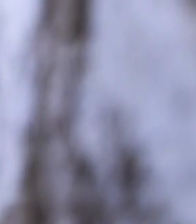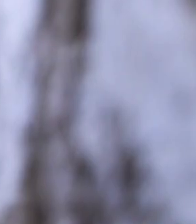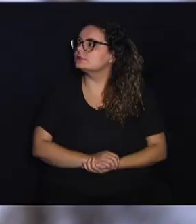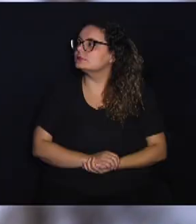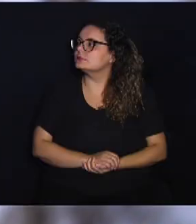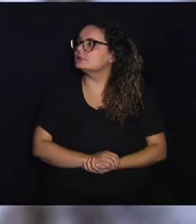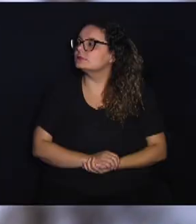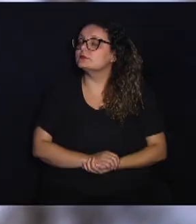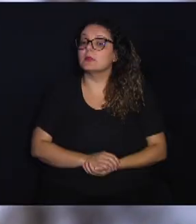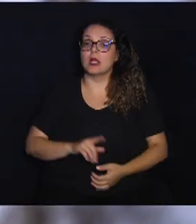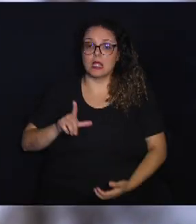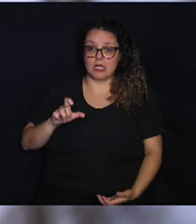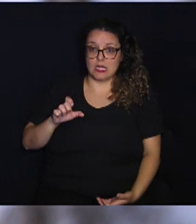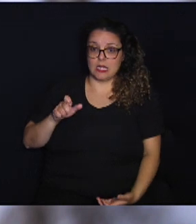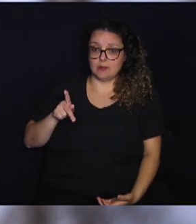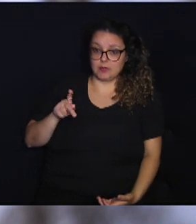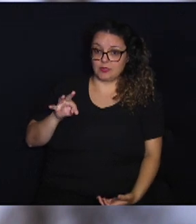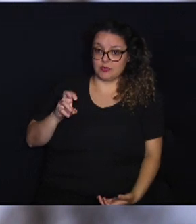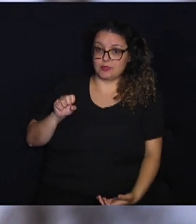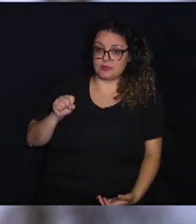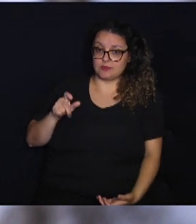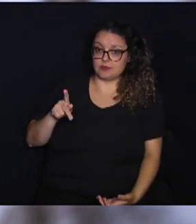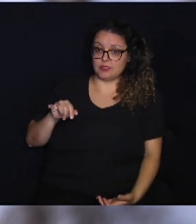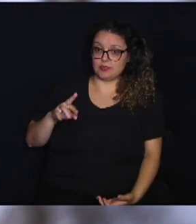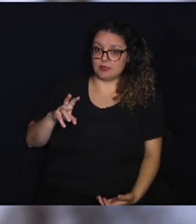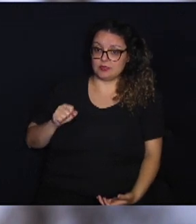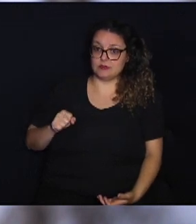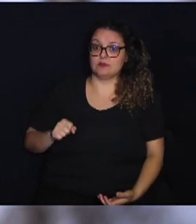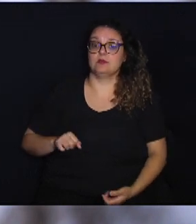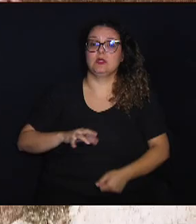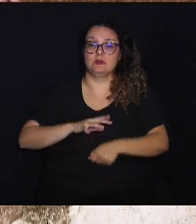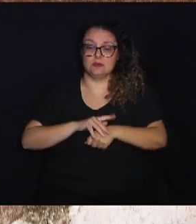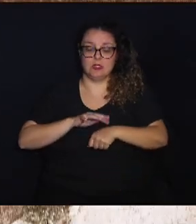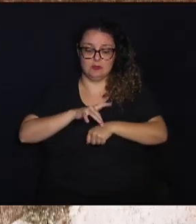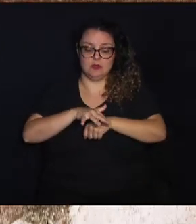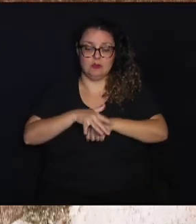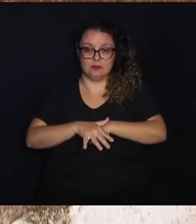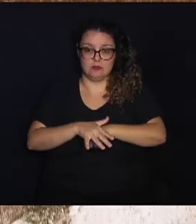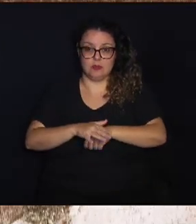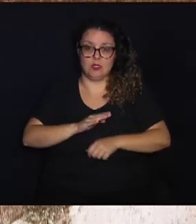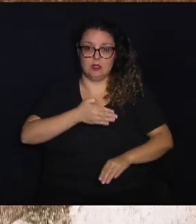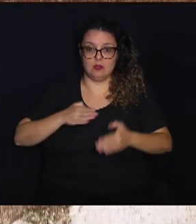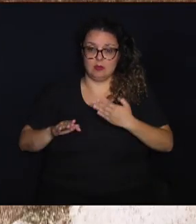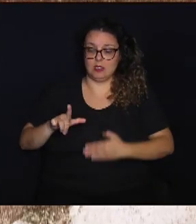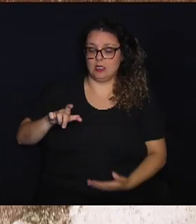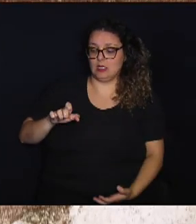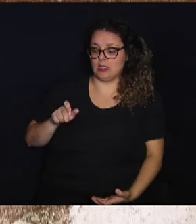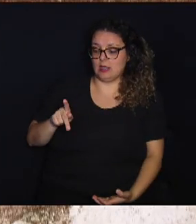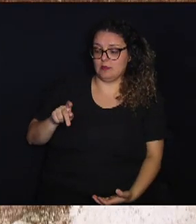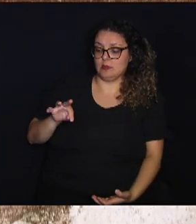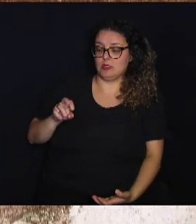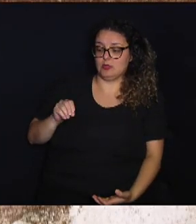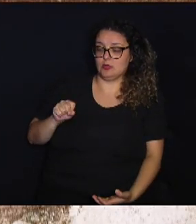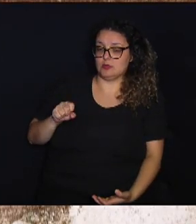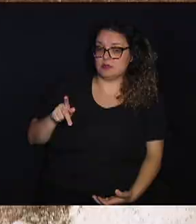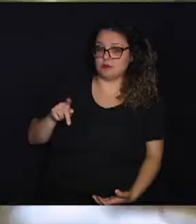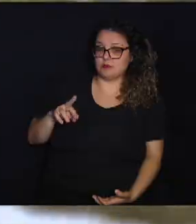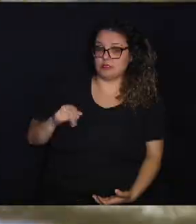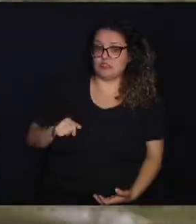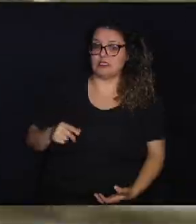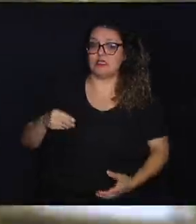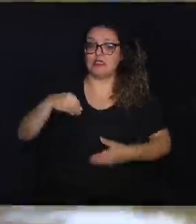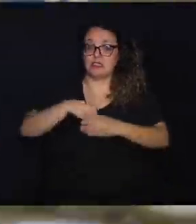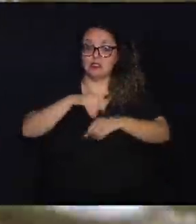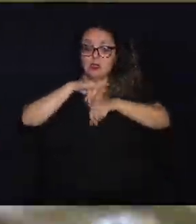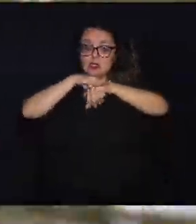A leptospirose é uma doença infecciosa causada pela bactéria Leptospira interrogans, contida na urina do rato.